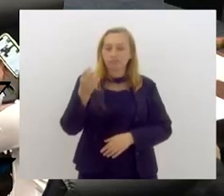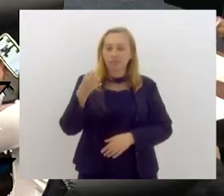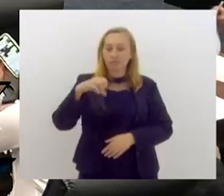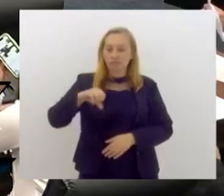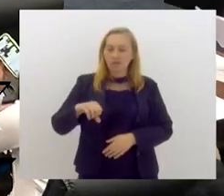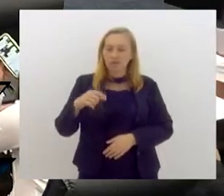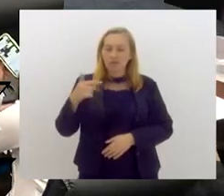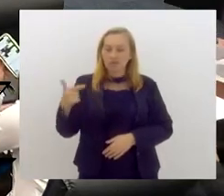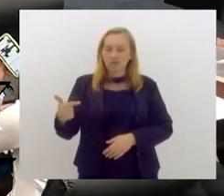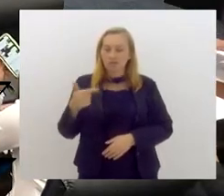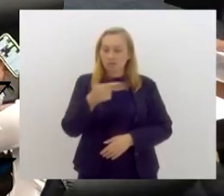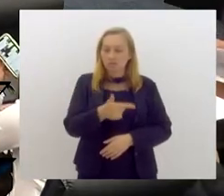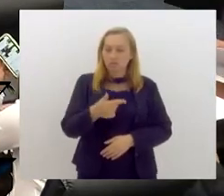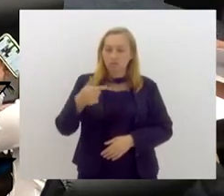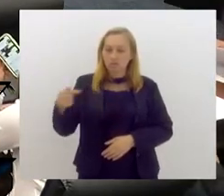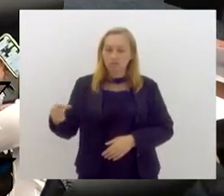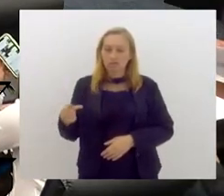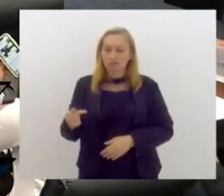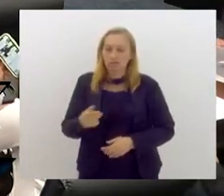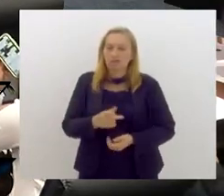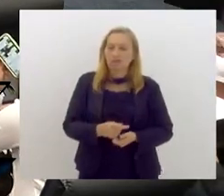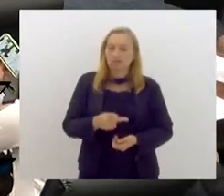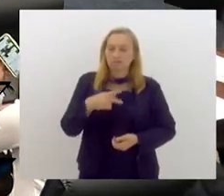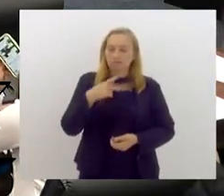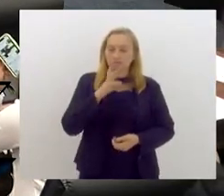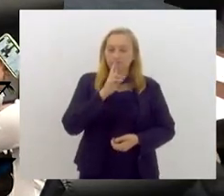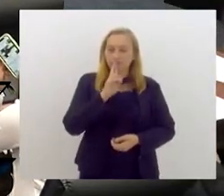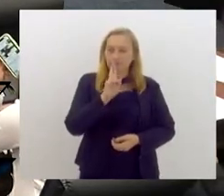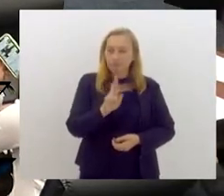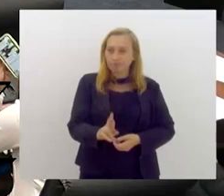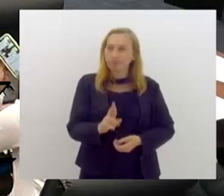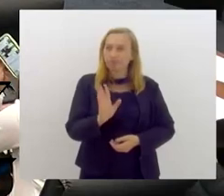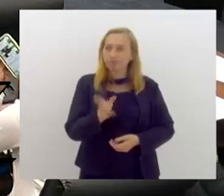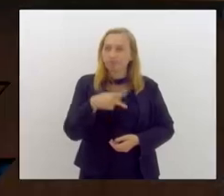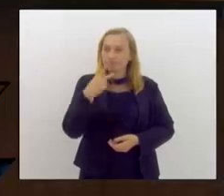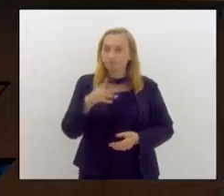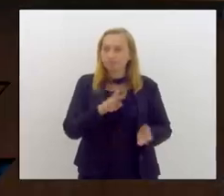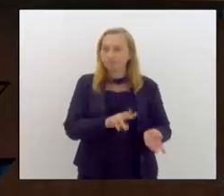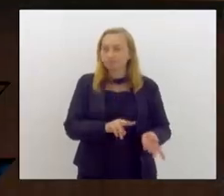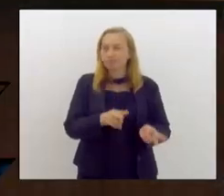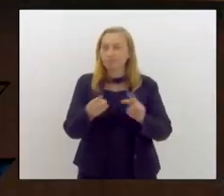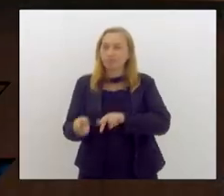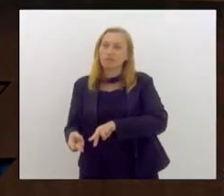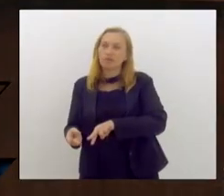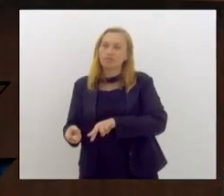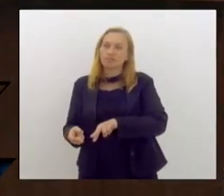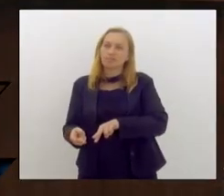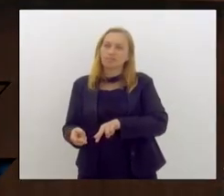Excelência proclamou o resultado e encaminhou o projeto para